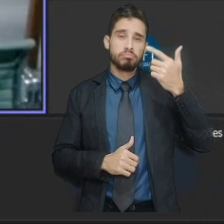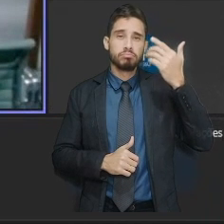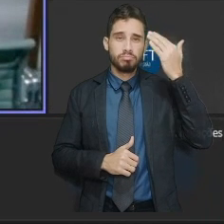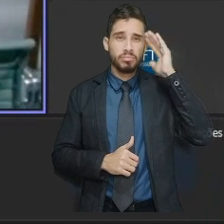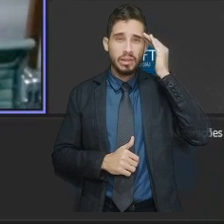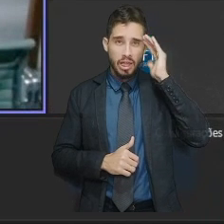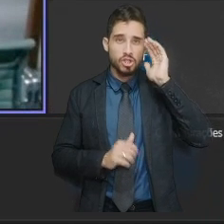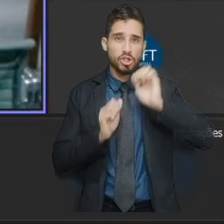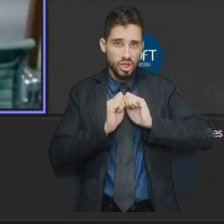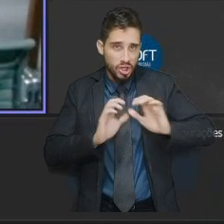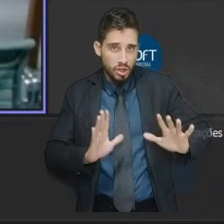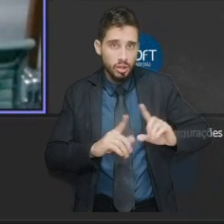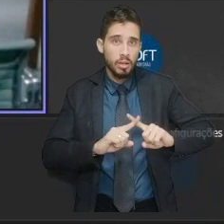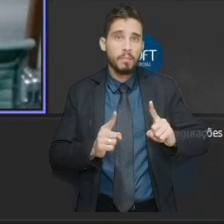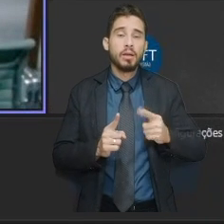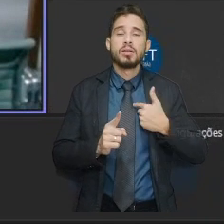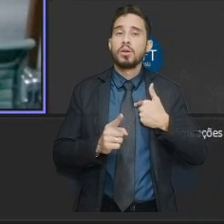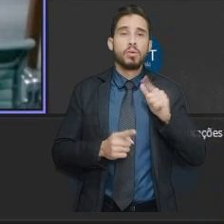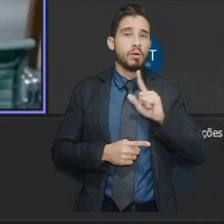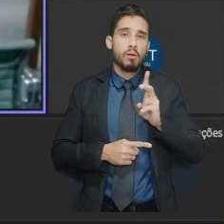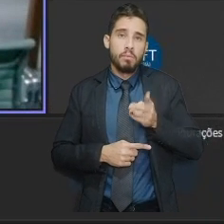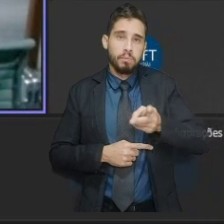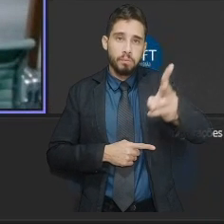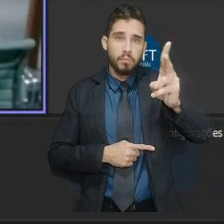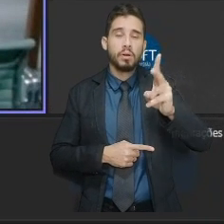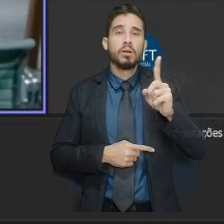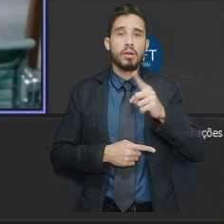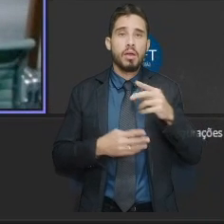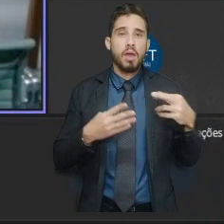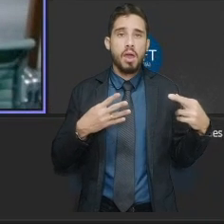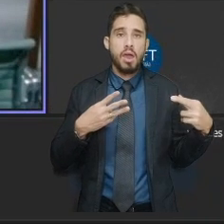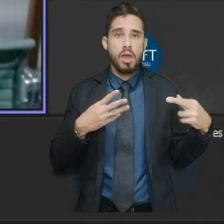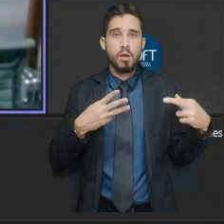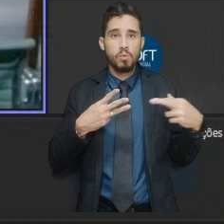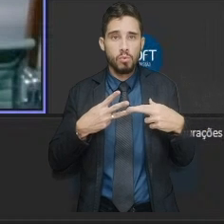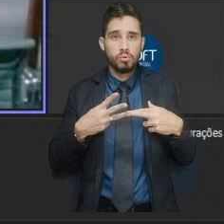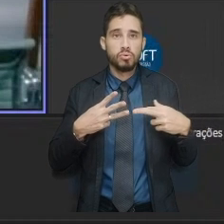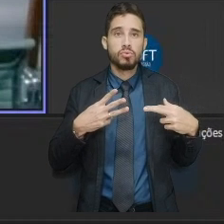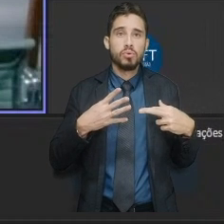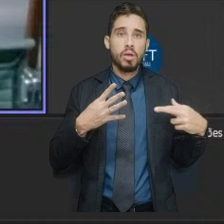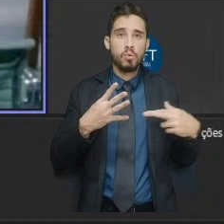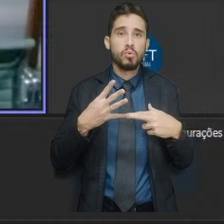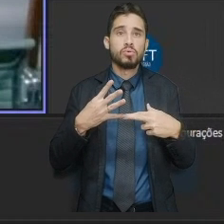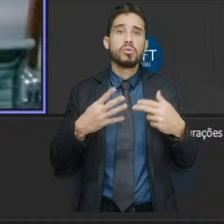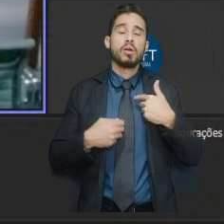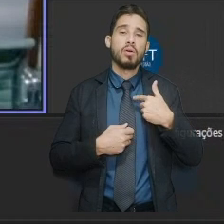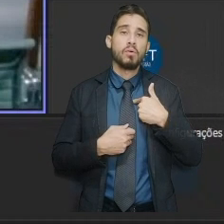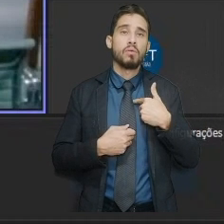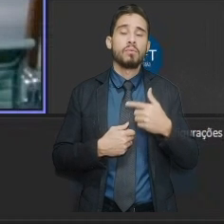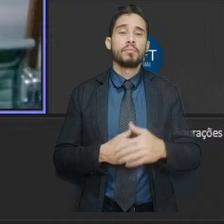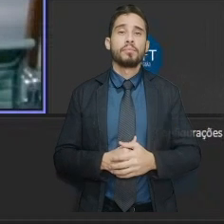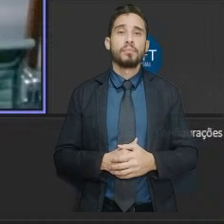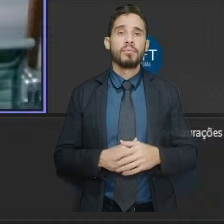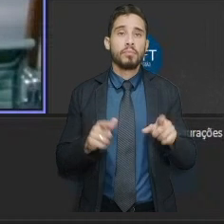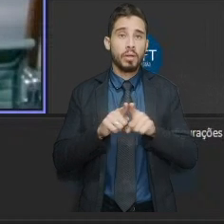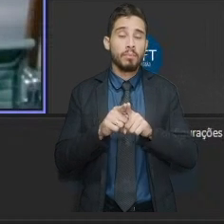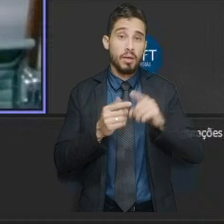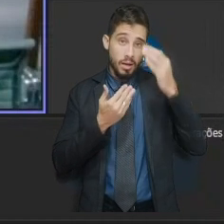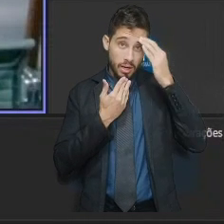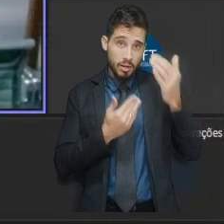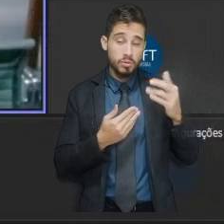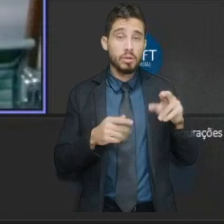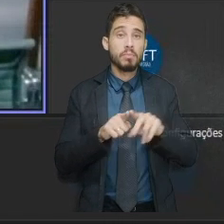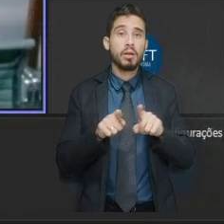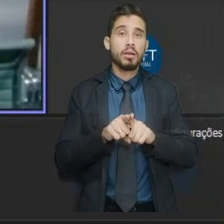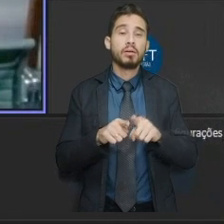consciente nesse entendimento, eu conheço, mas não dou provimento ao recurso, como voto, senhor presidente. Agradeço Vossa Excelência,